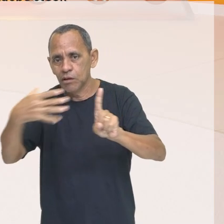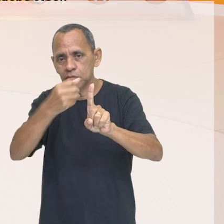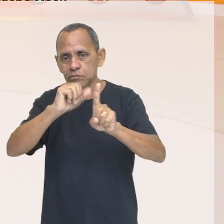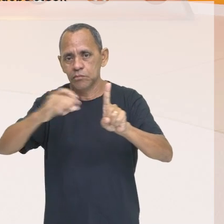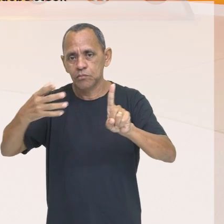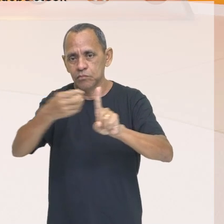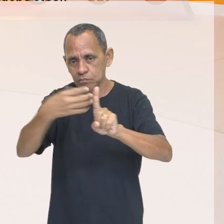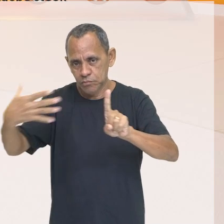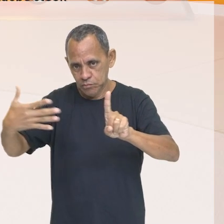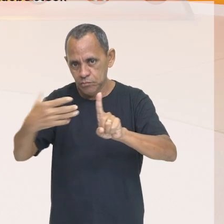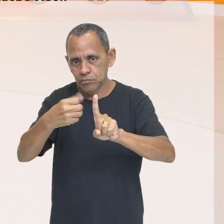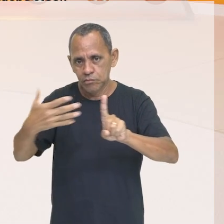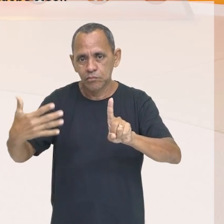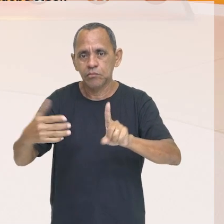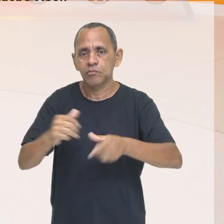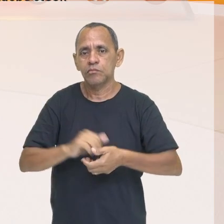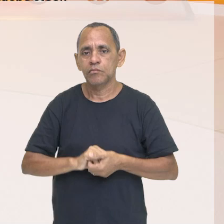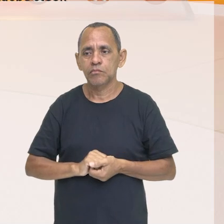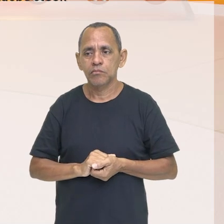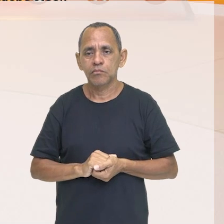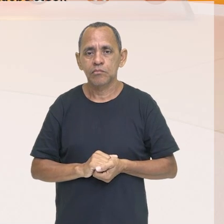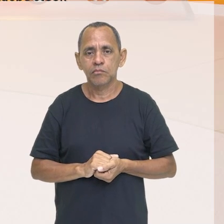um movimento por